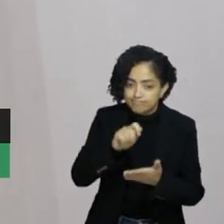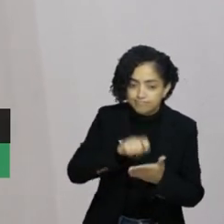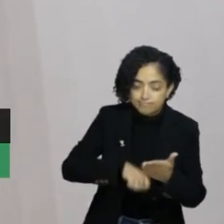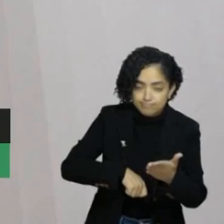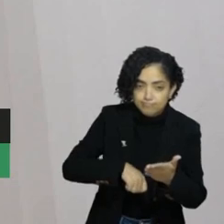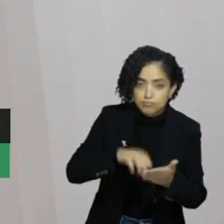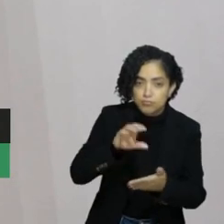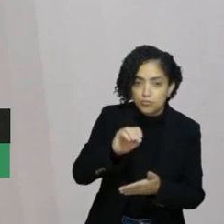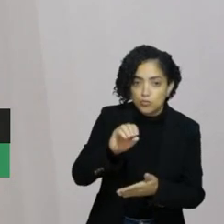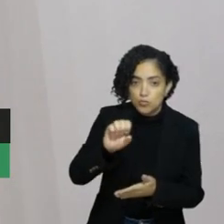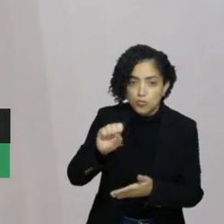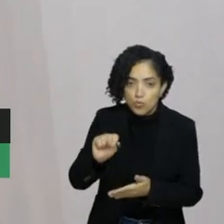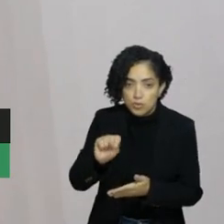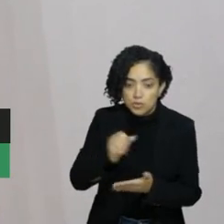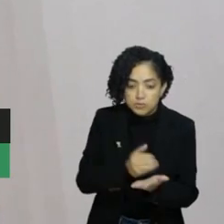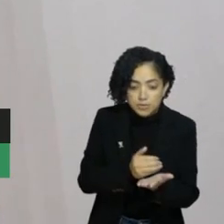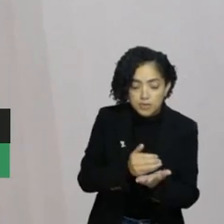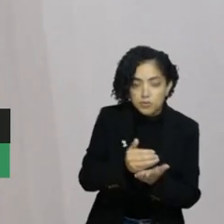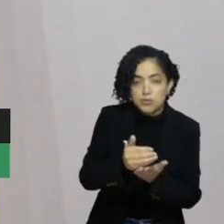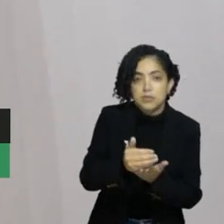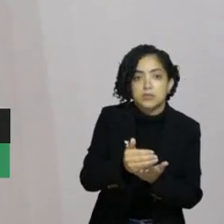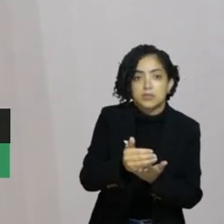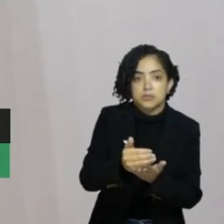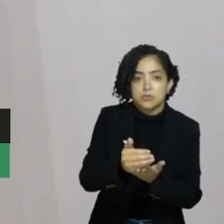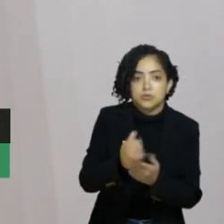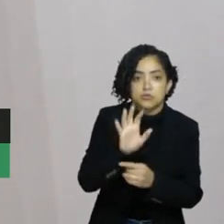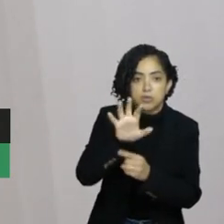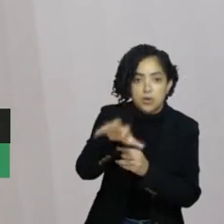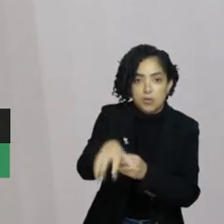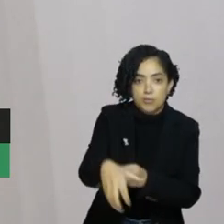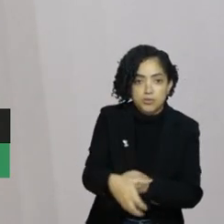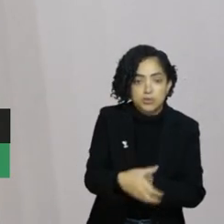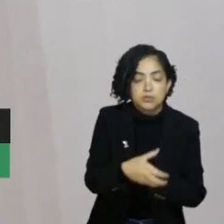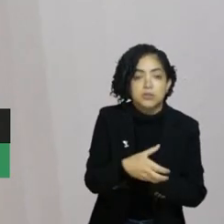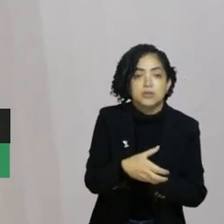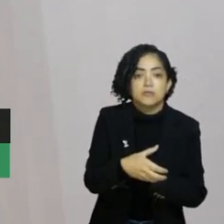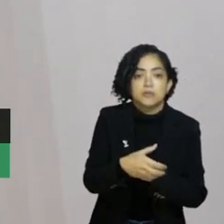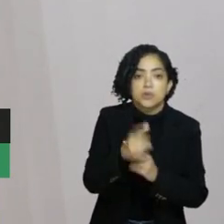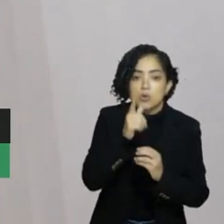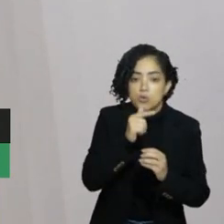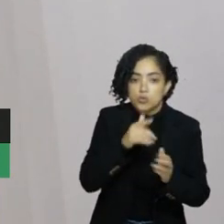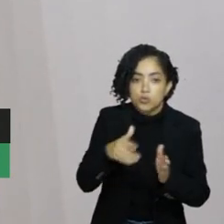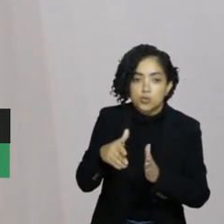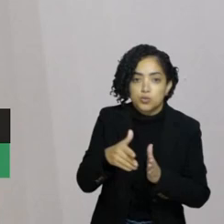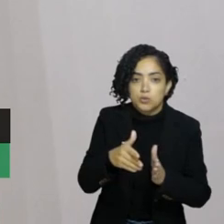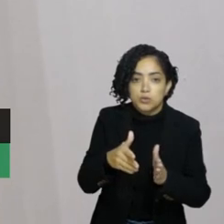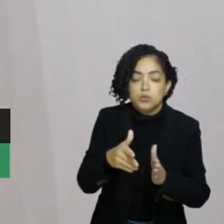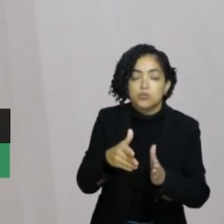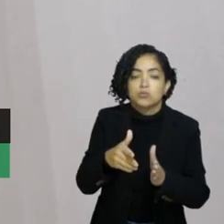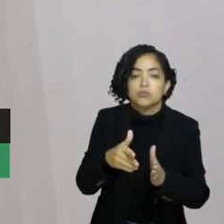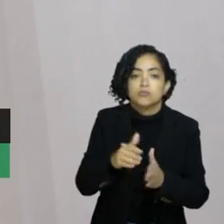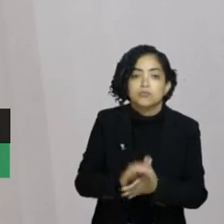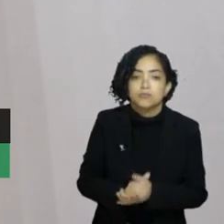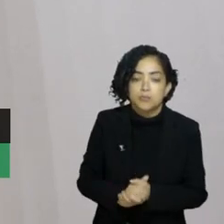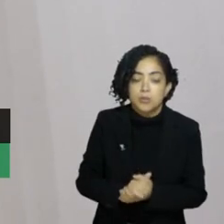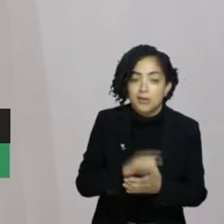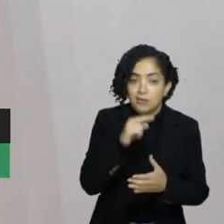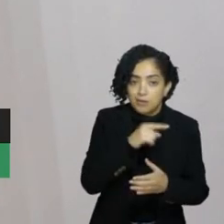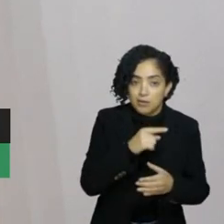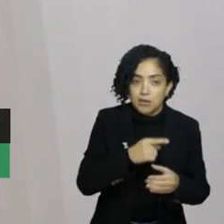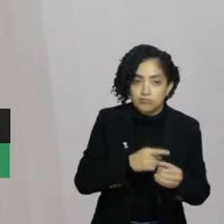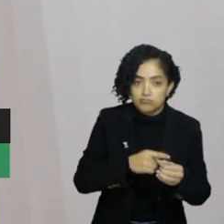serviço para o início da obra de dragagem do rio Itajaí-Açu, em Rio do